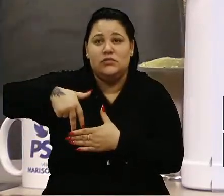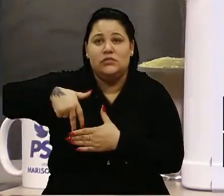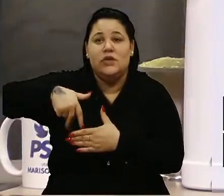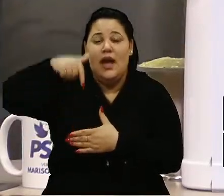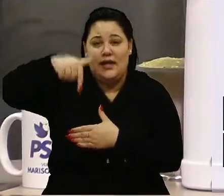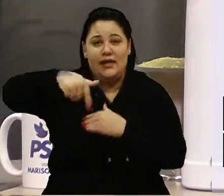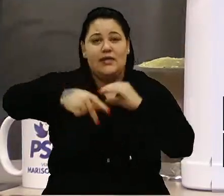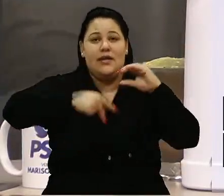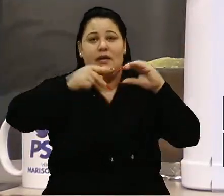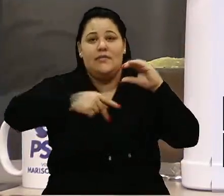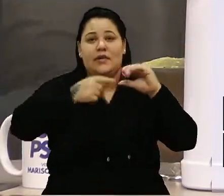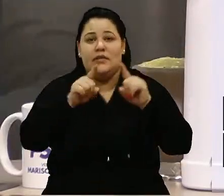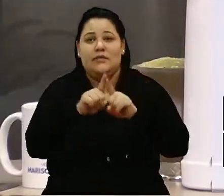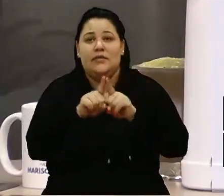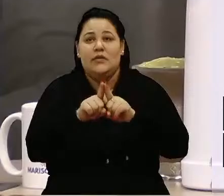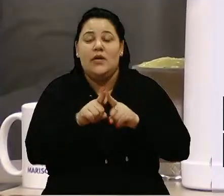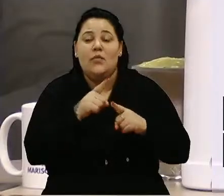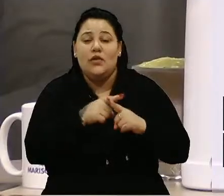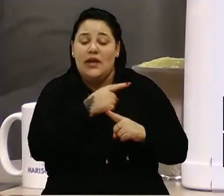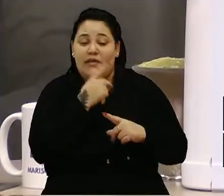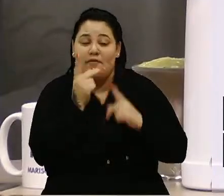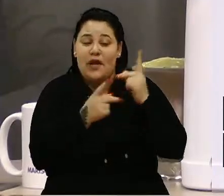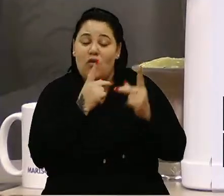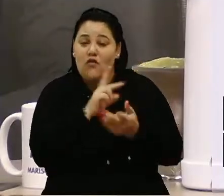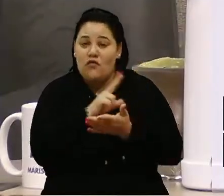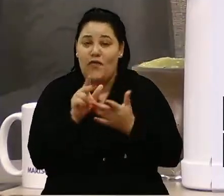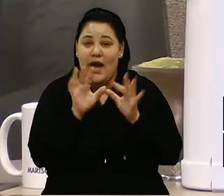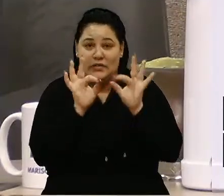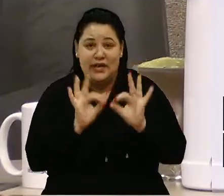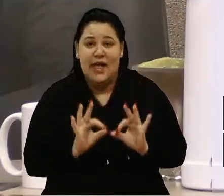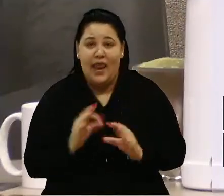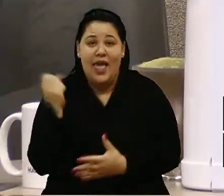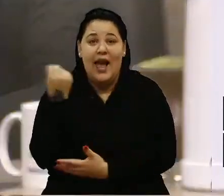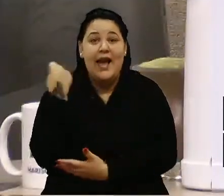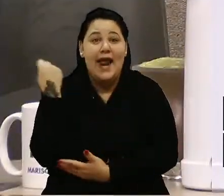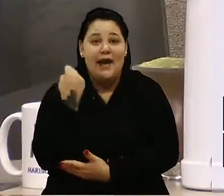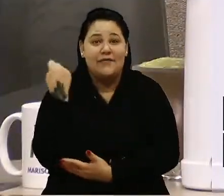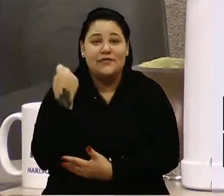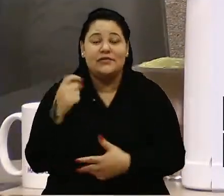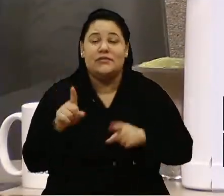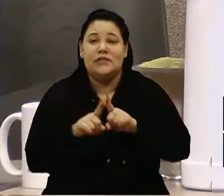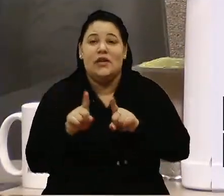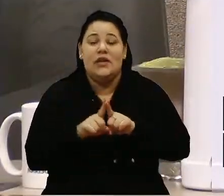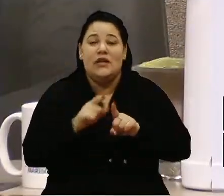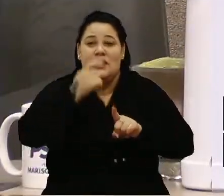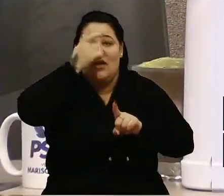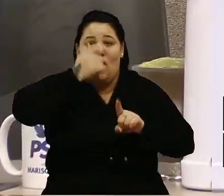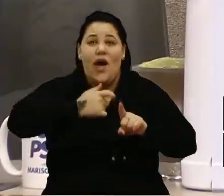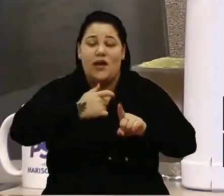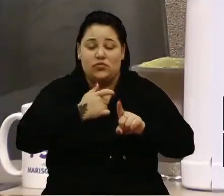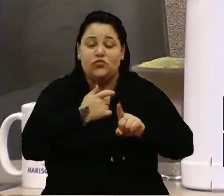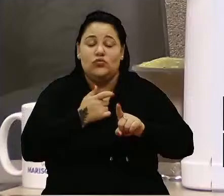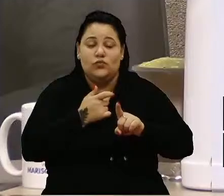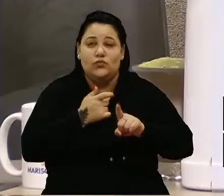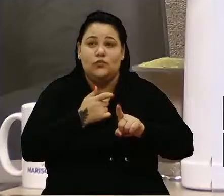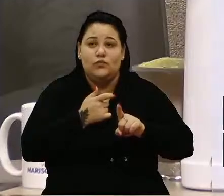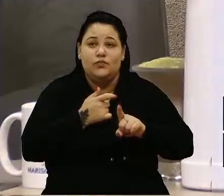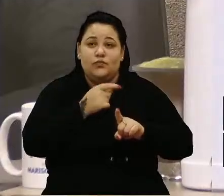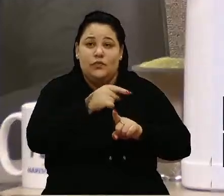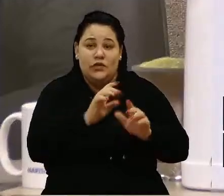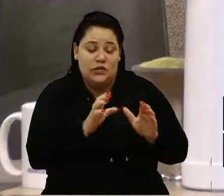da Câmara, porque ele falou várias questões gravíssimas, né, e que eu acho que, ao invés de ser esse